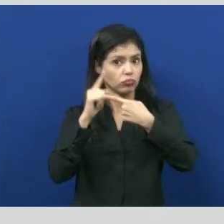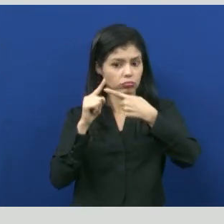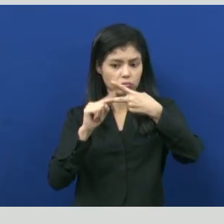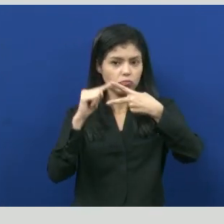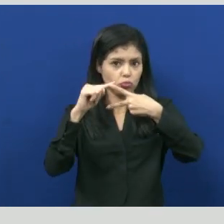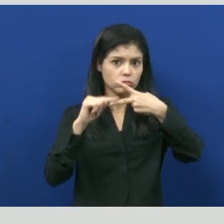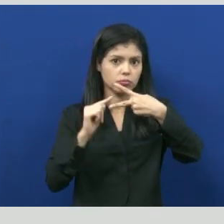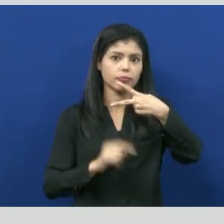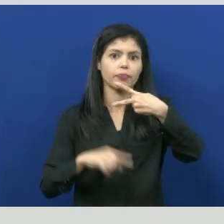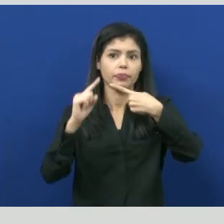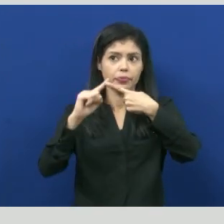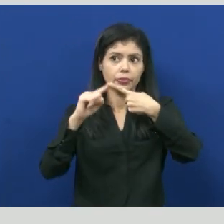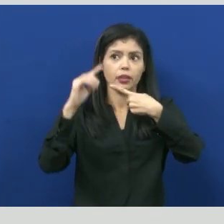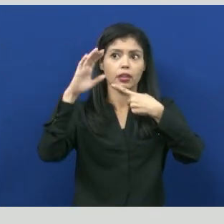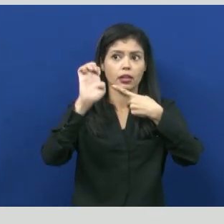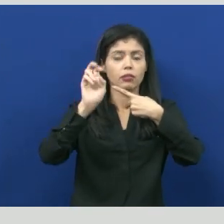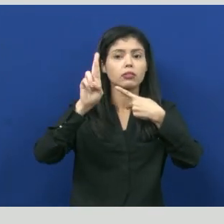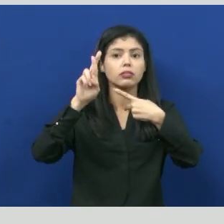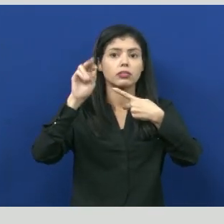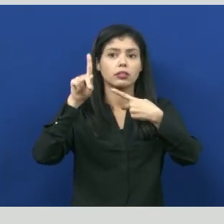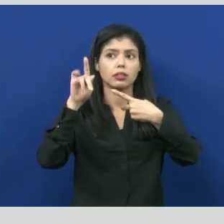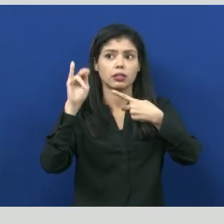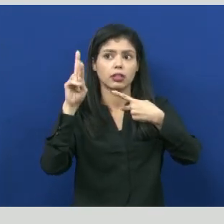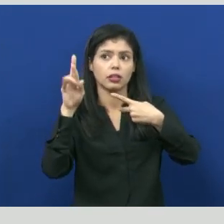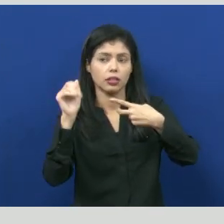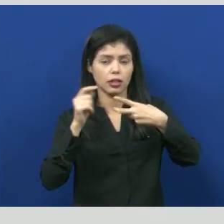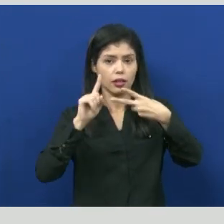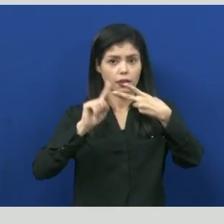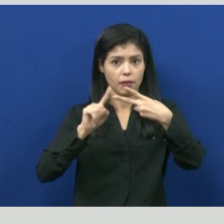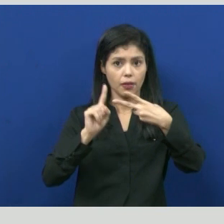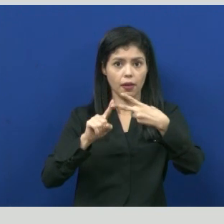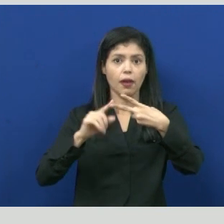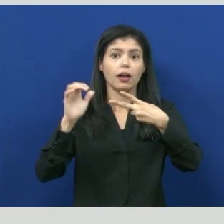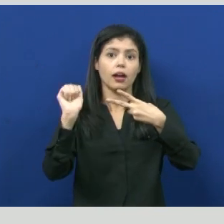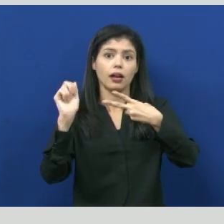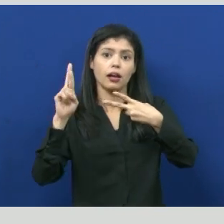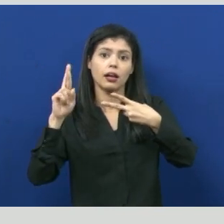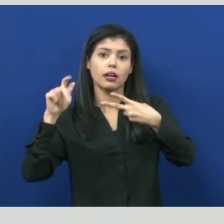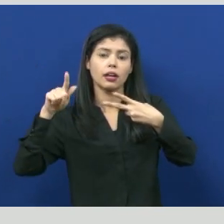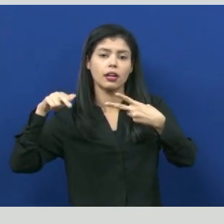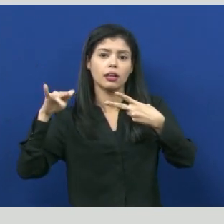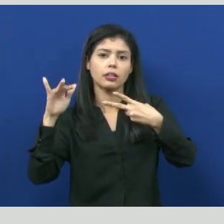divididas em eucária, árquea e bactéria.